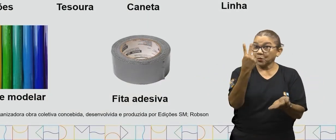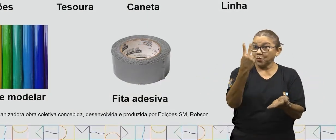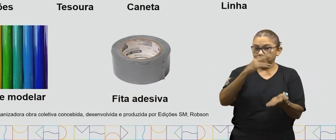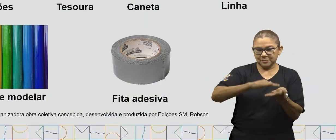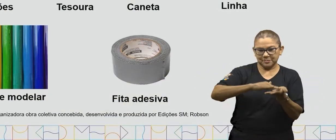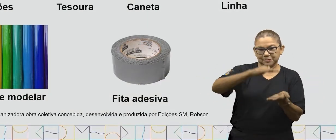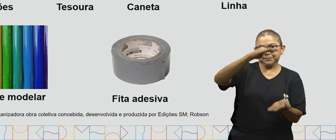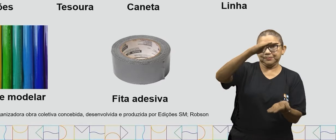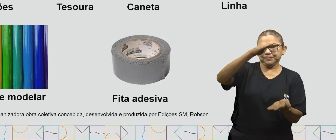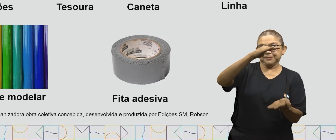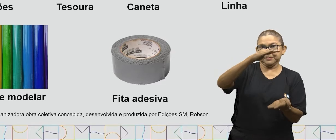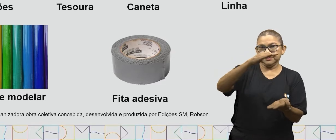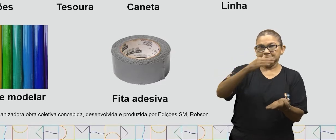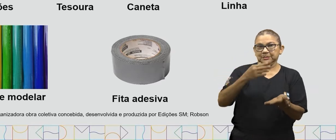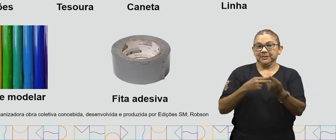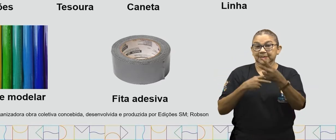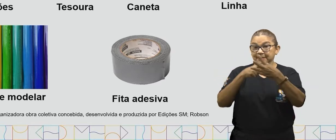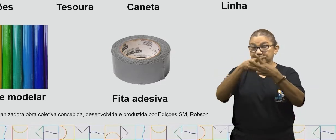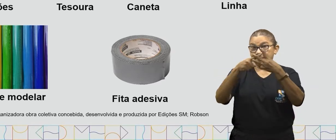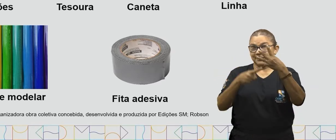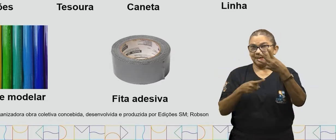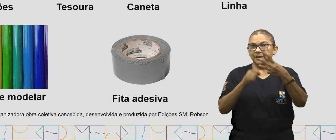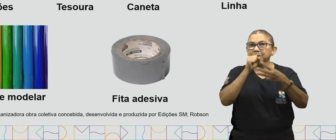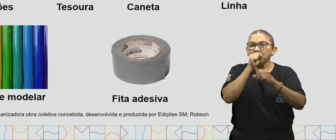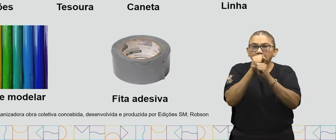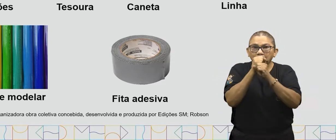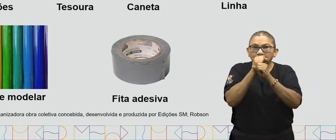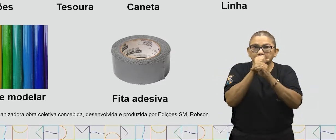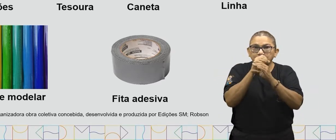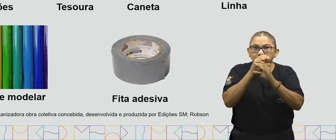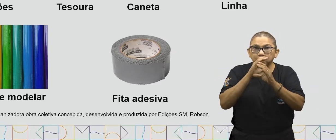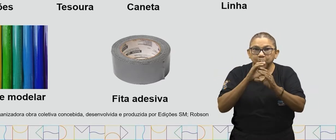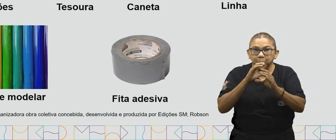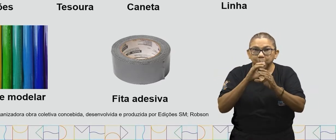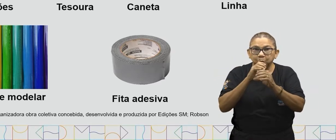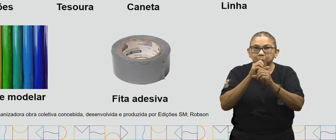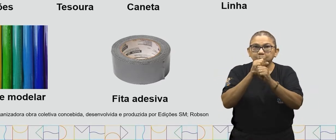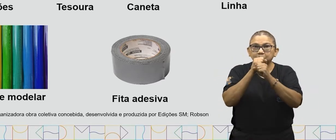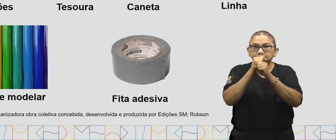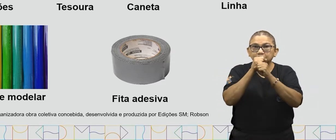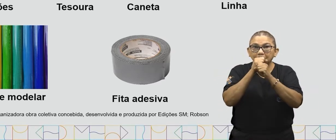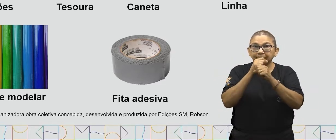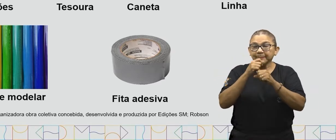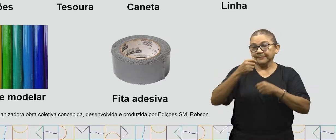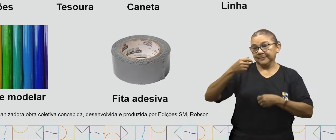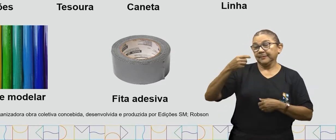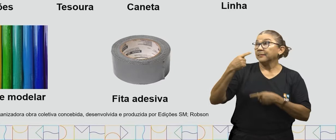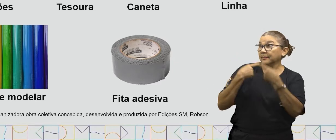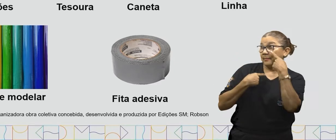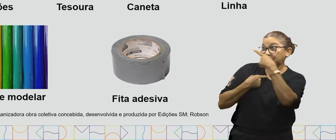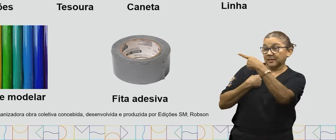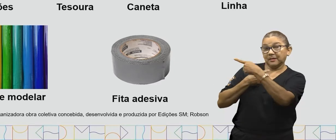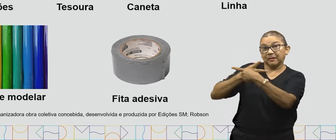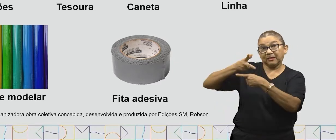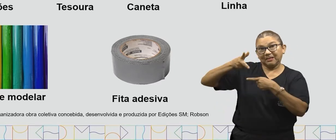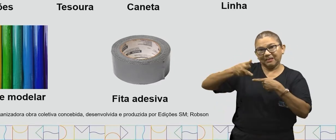litros, 3 bexigas ou balões, dependendo de como você chame, tesoura, de preferência sem